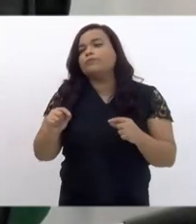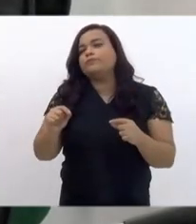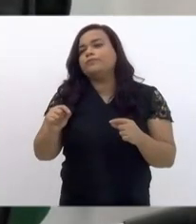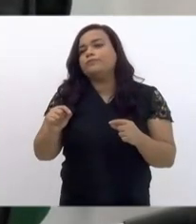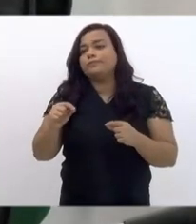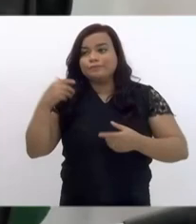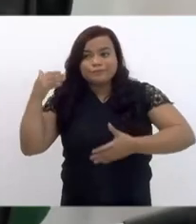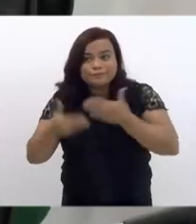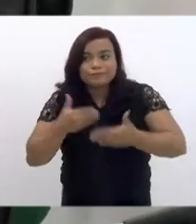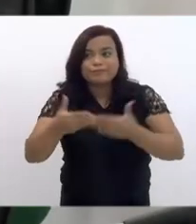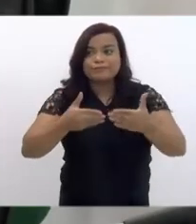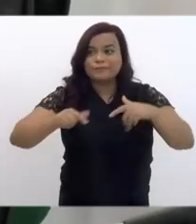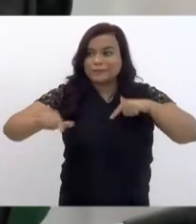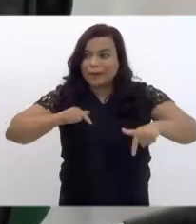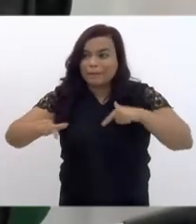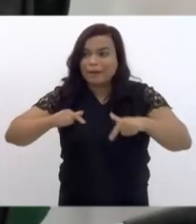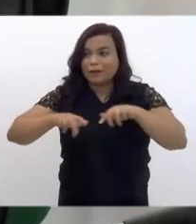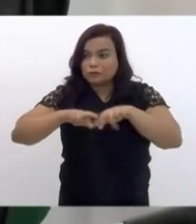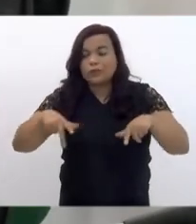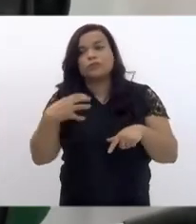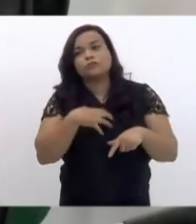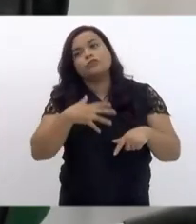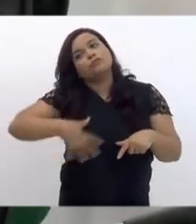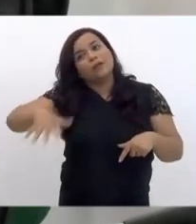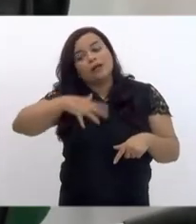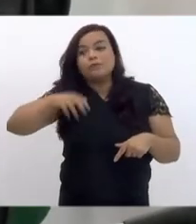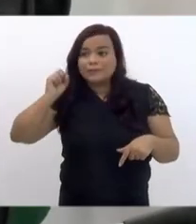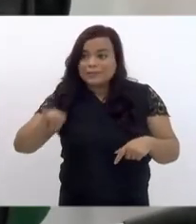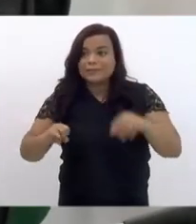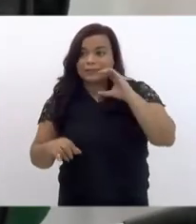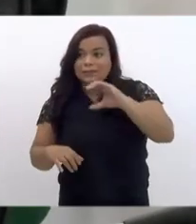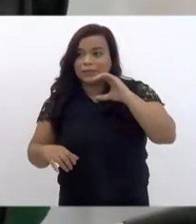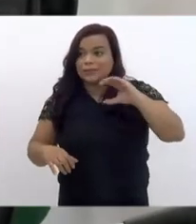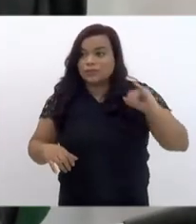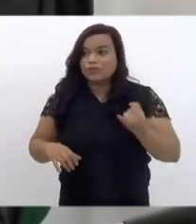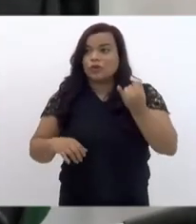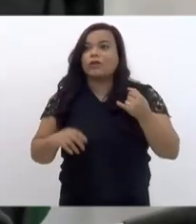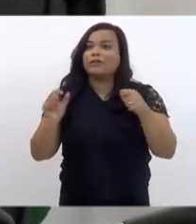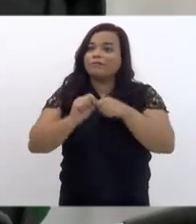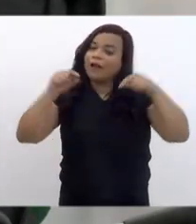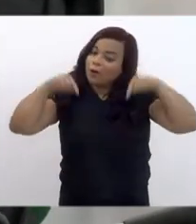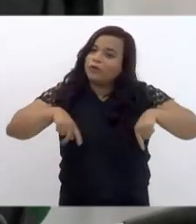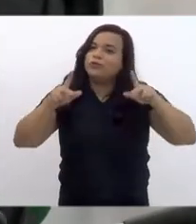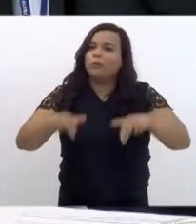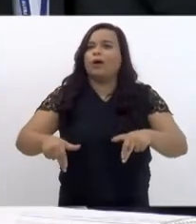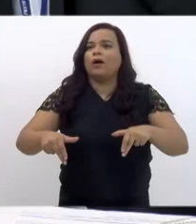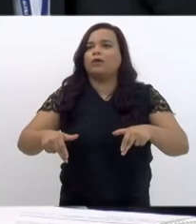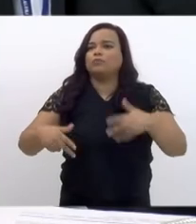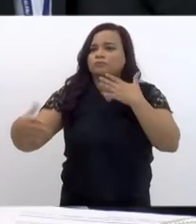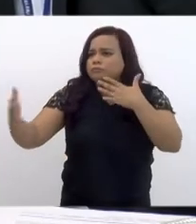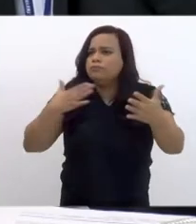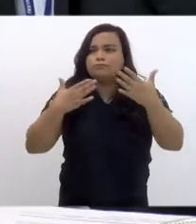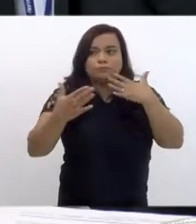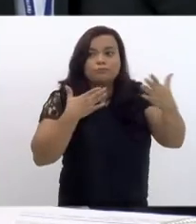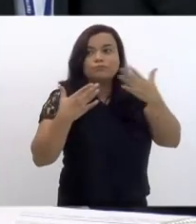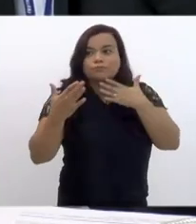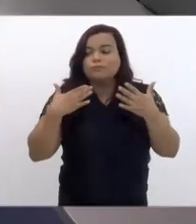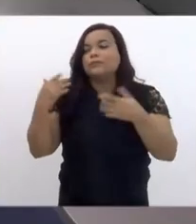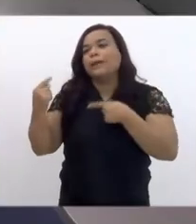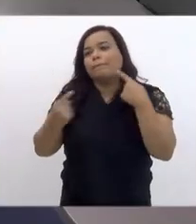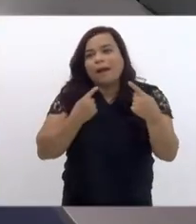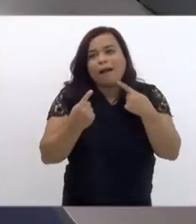com o andamento dos trabalhos, de um modo geral, quando a CCJ faz o que fez hoje. Quando ela amplia os debates de